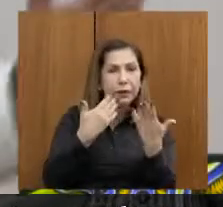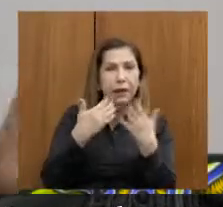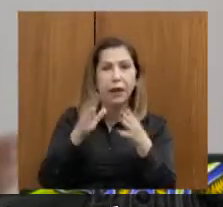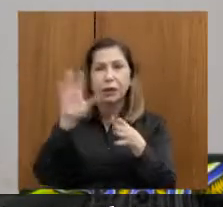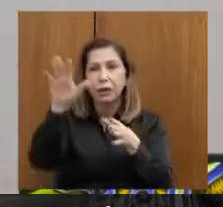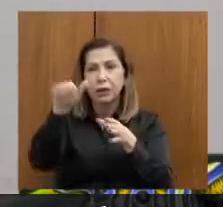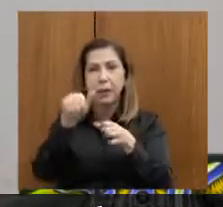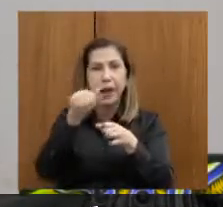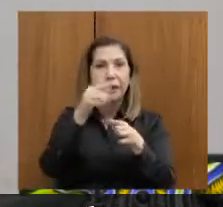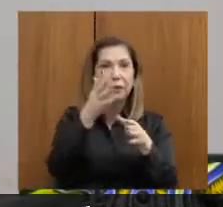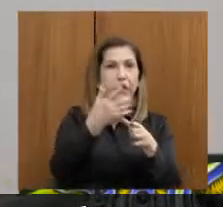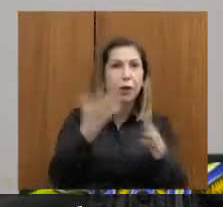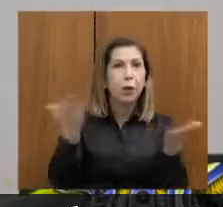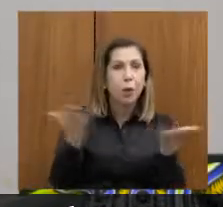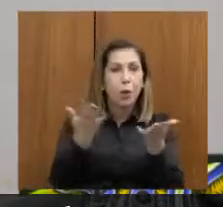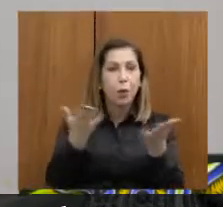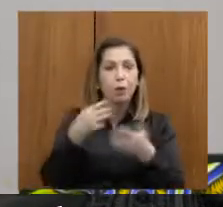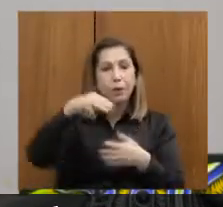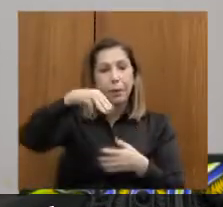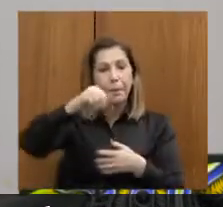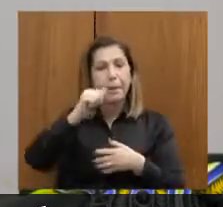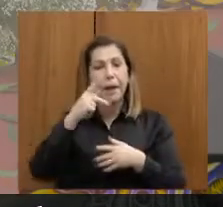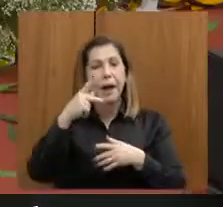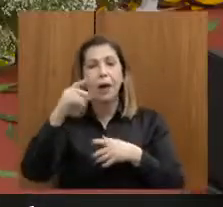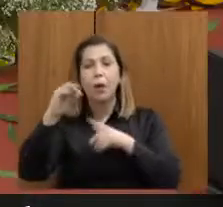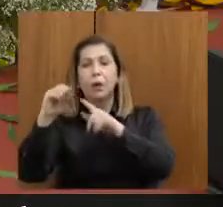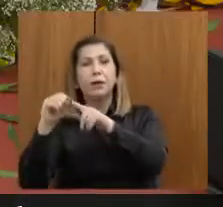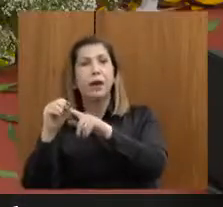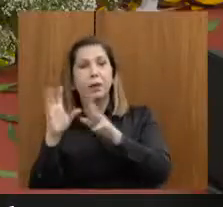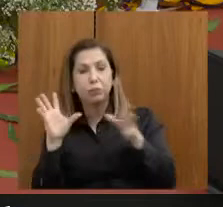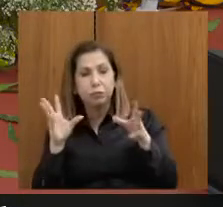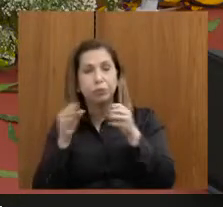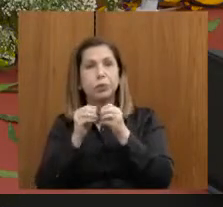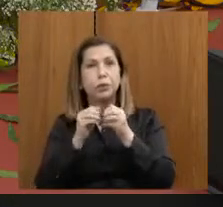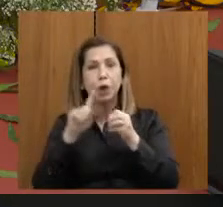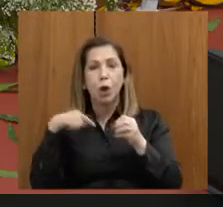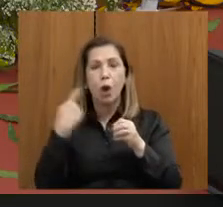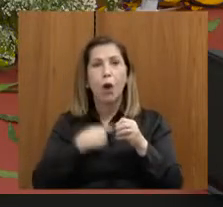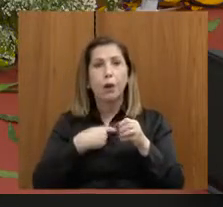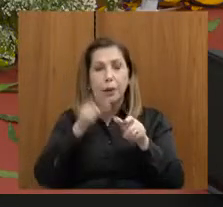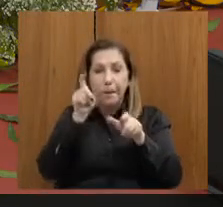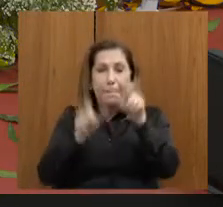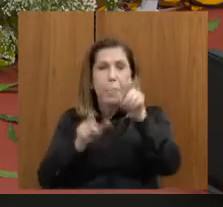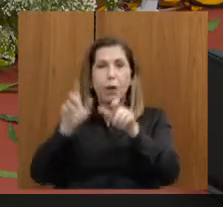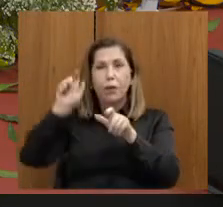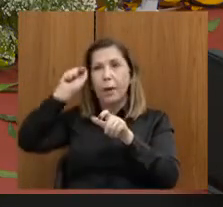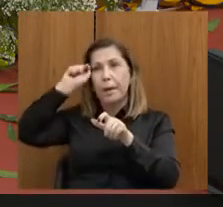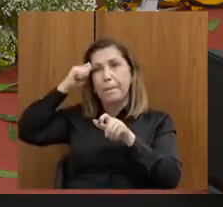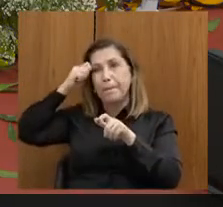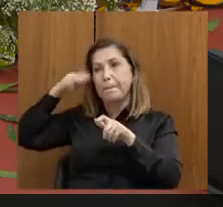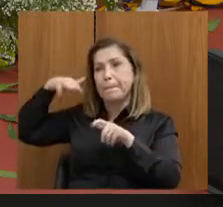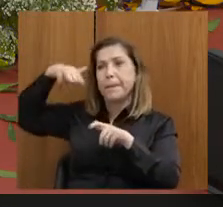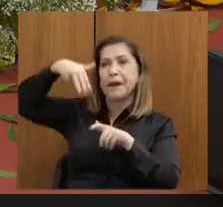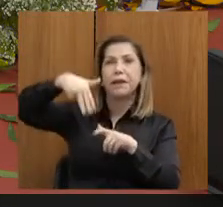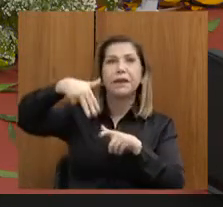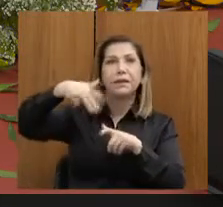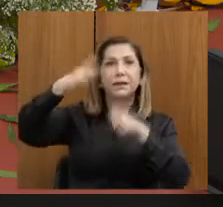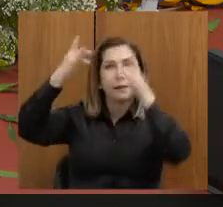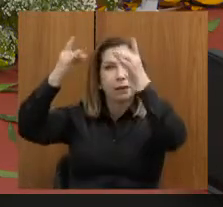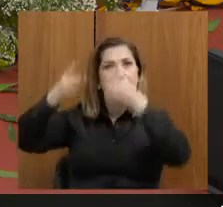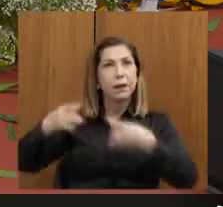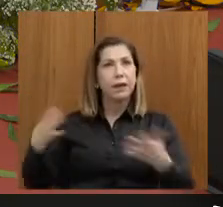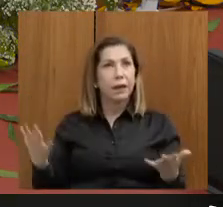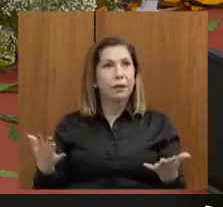chegar nessa conclusão que é uma cota trouxe somos povos de matriz africana e se for muito boa sabe explicar